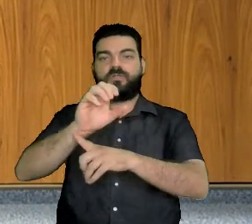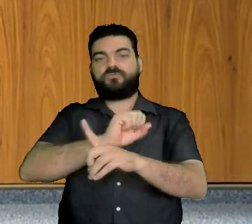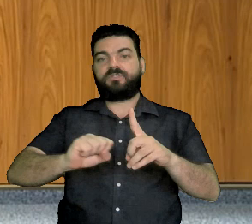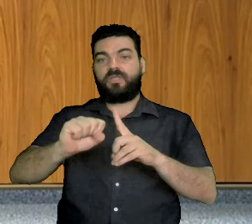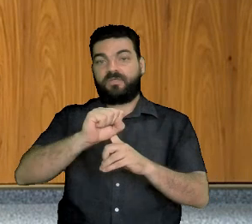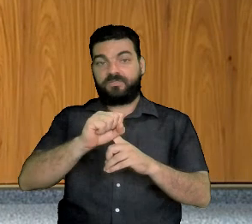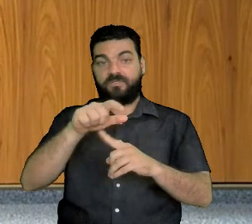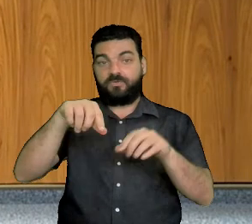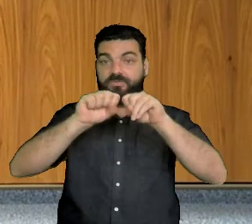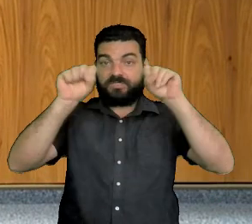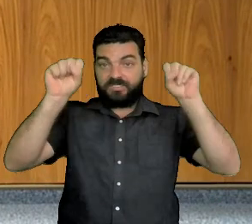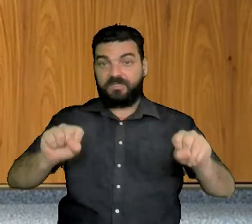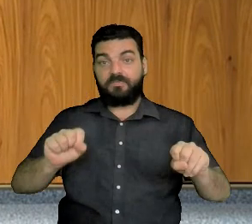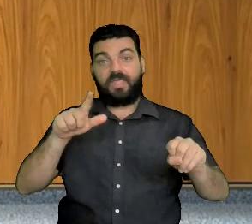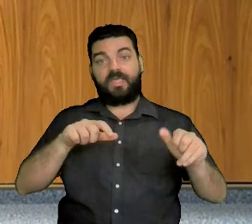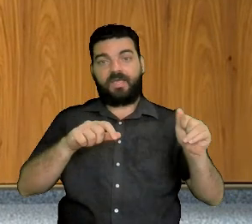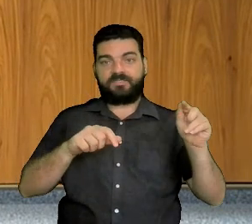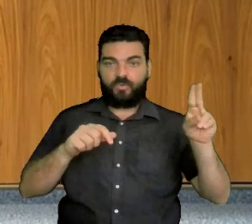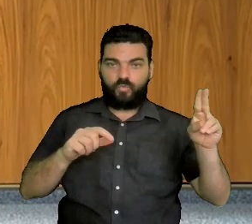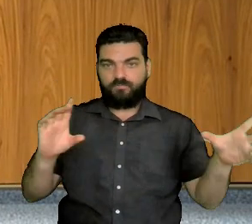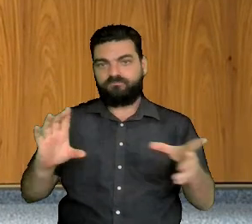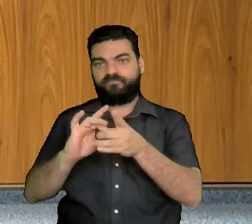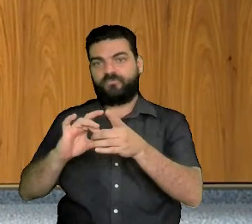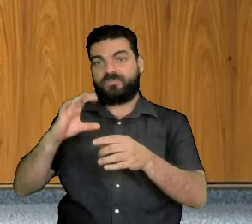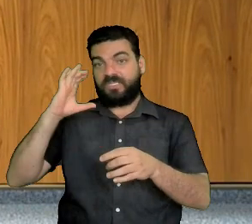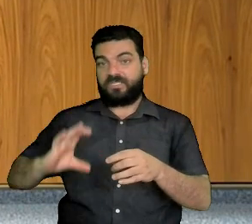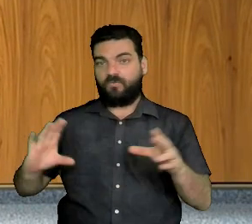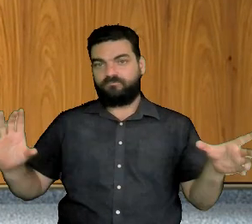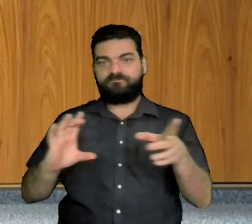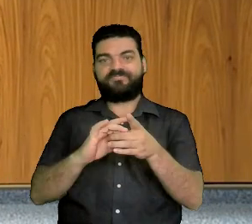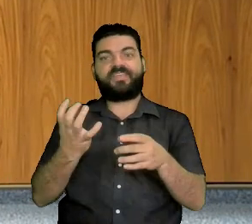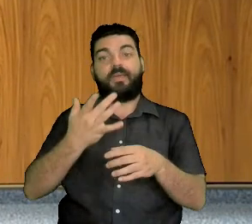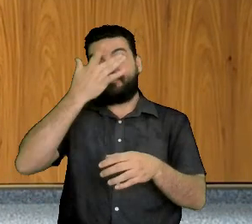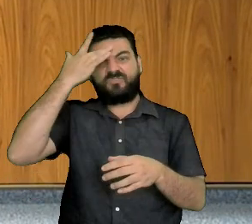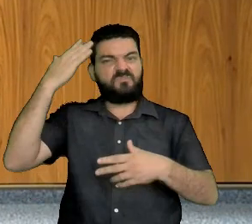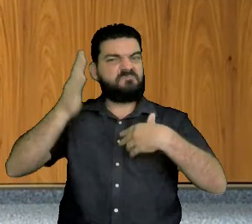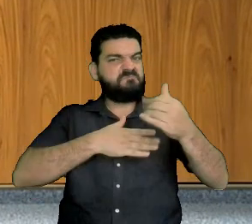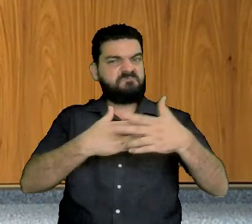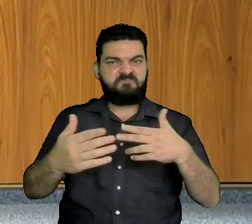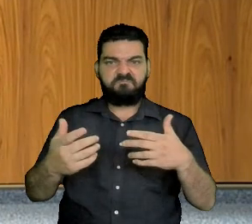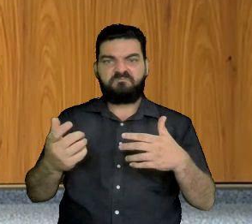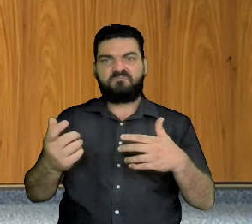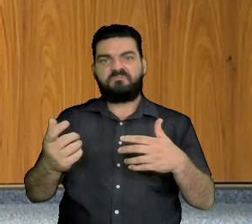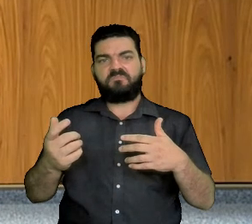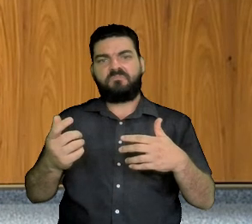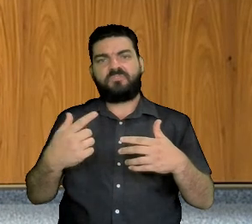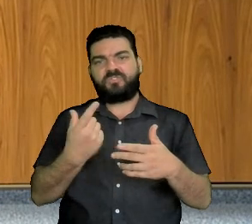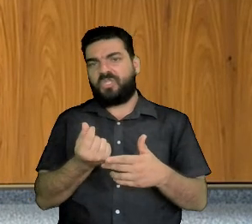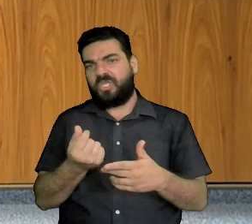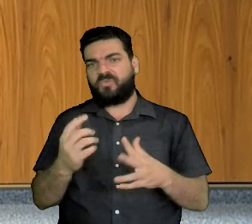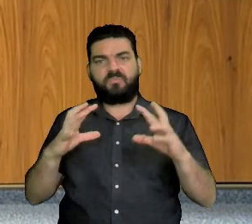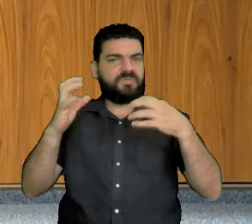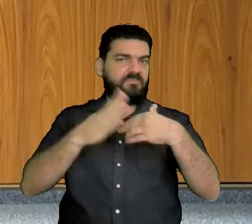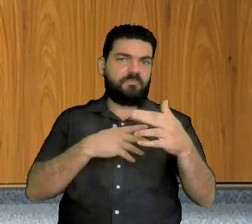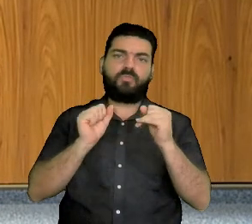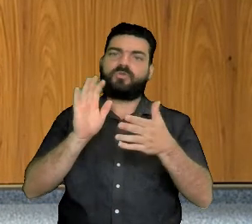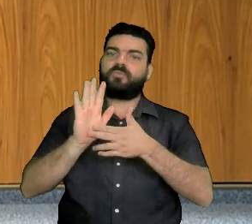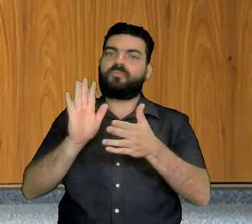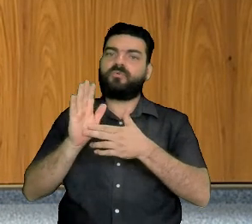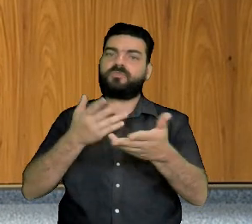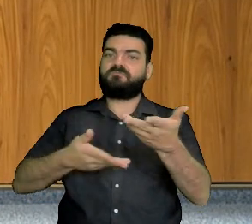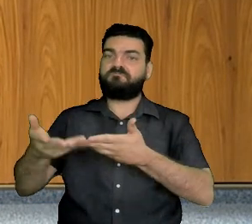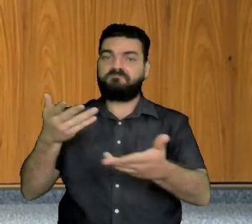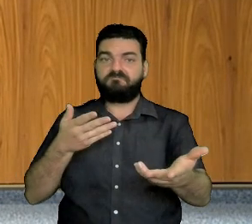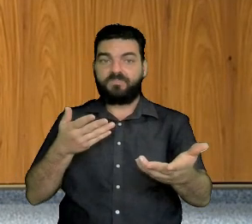O sistema aproxima a AGU do cidadão e permite que qualquer pessoa que tenha créditos a receber da União ofereça uma proposta de acordo